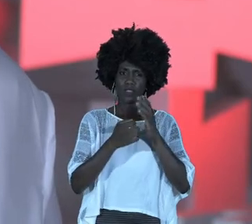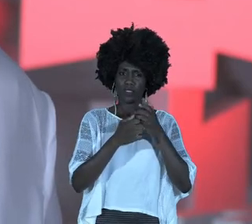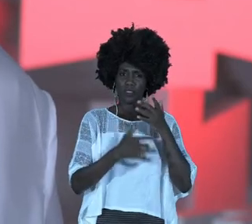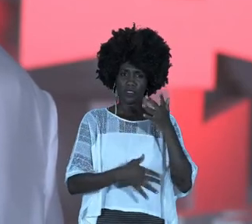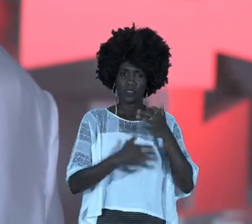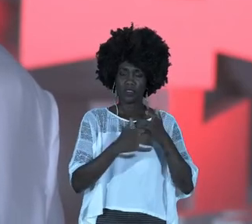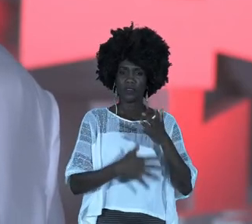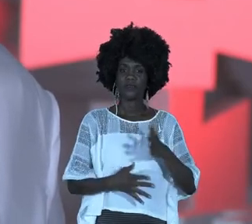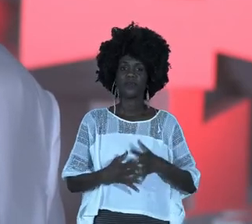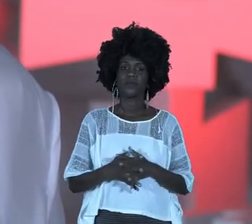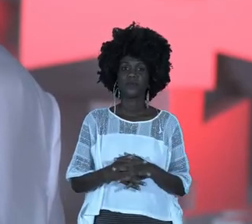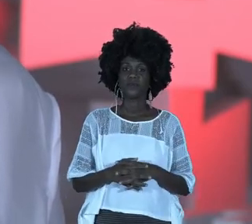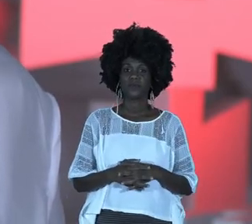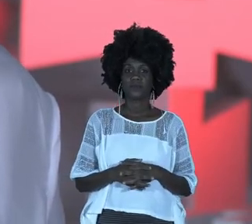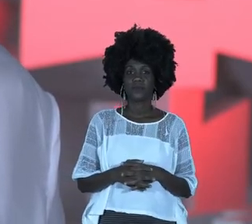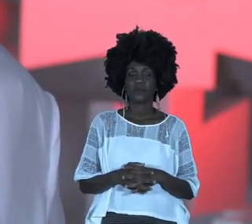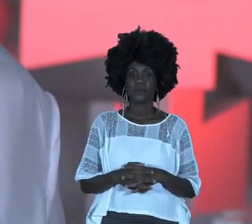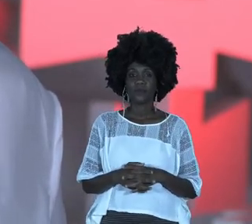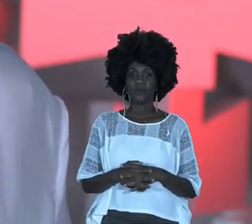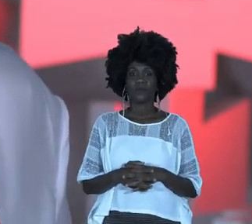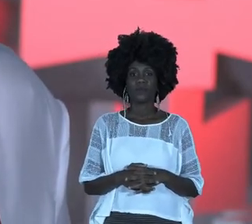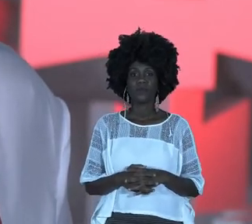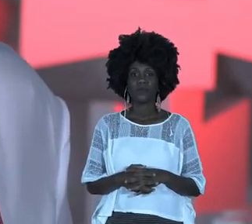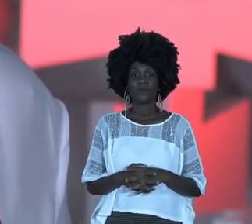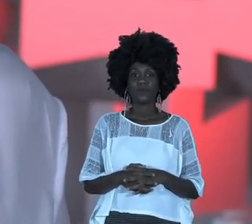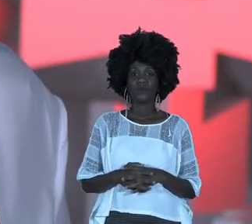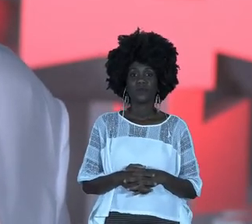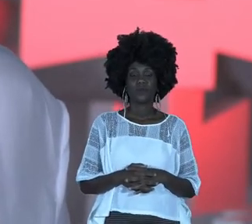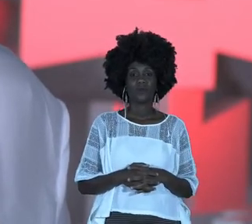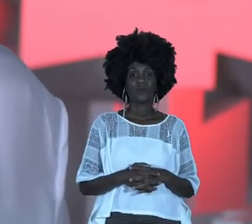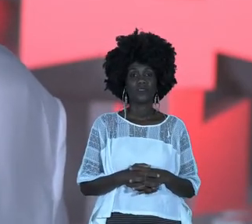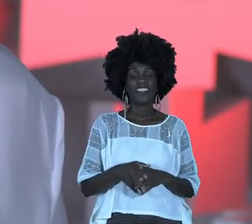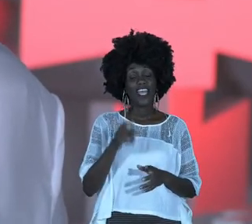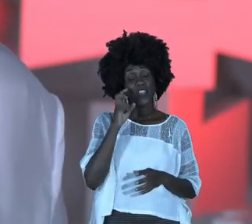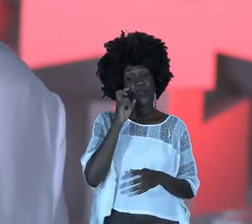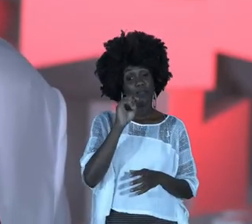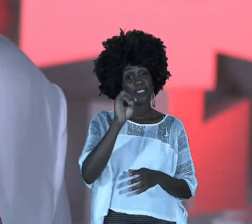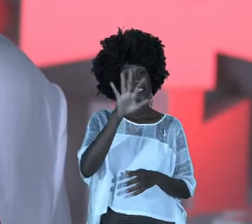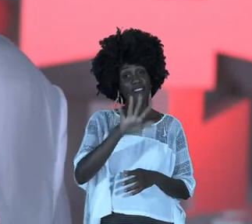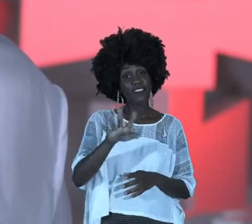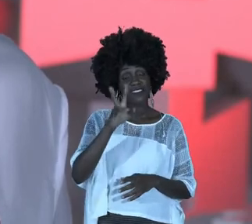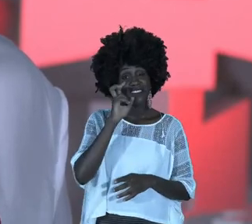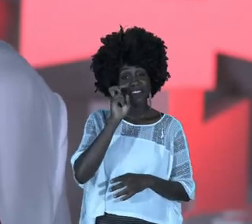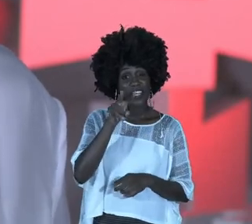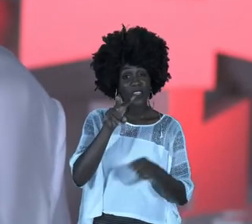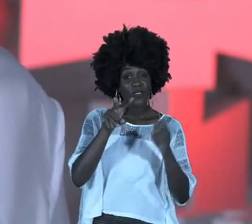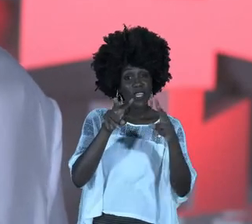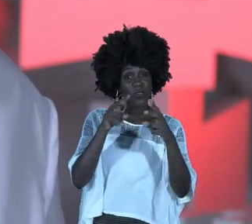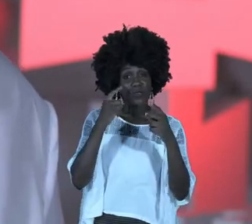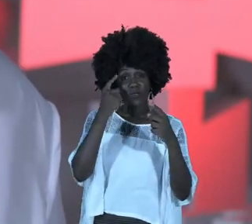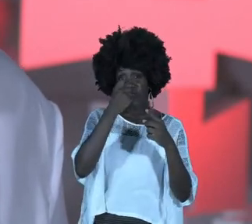chat. Ok? Vou imaginar que eu estou olhando para o rostinho de cada um, sabe? Aqui, ó.